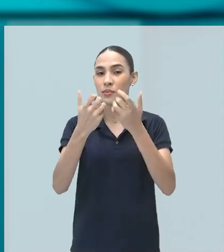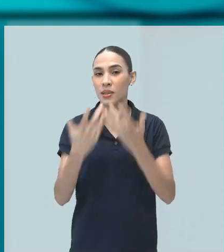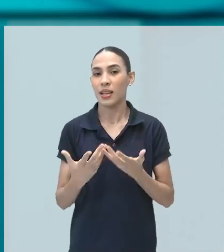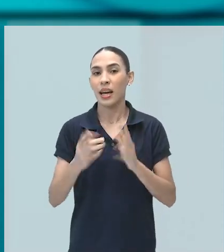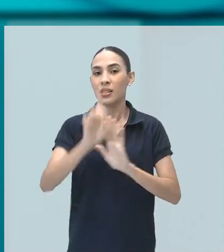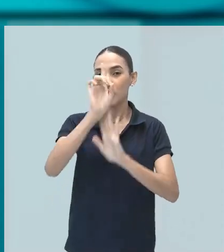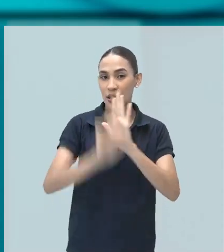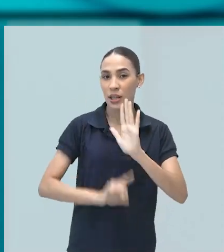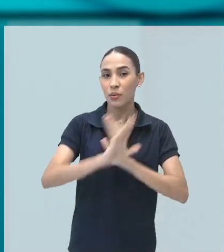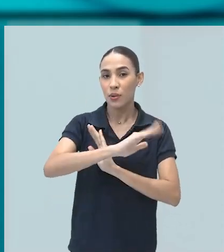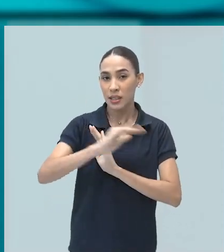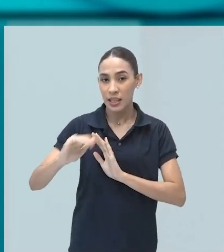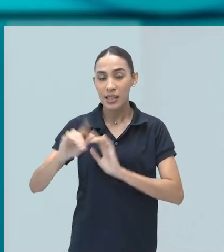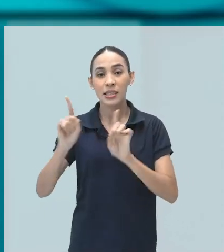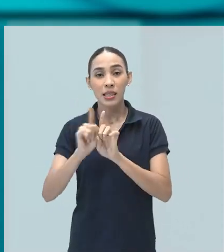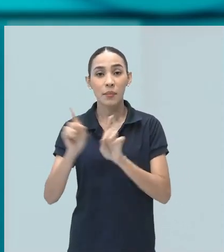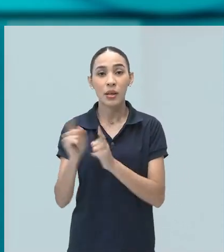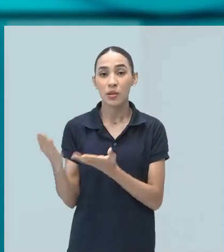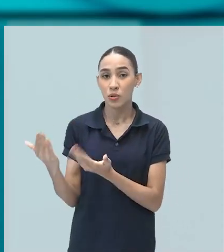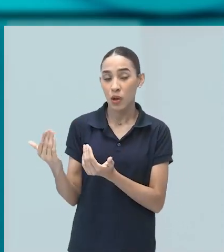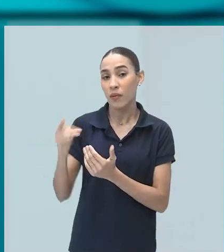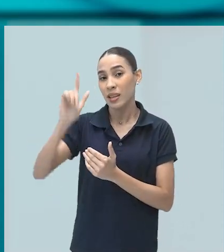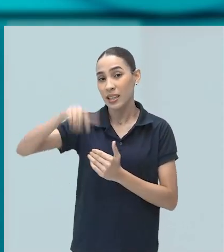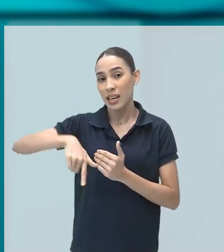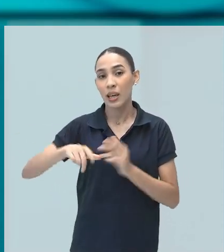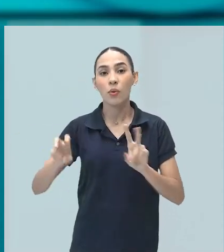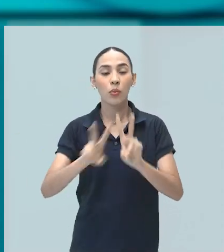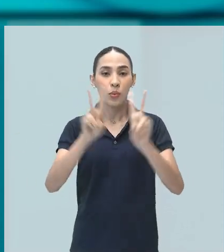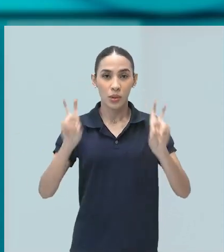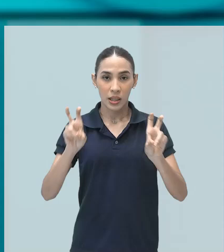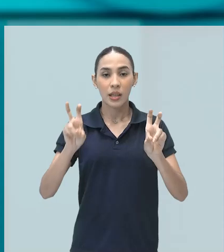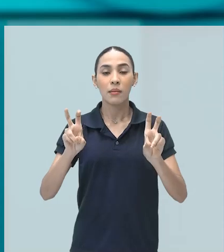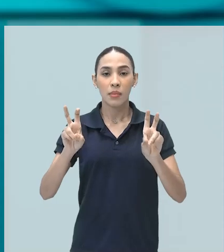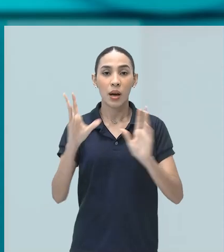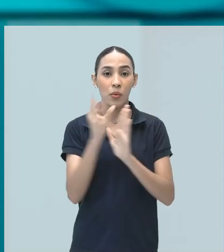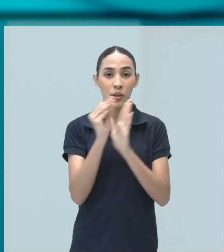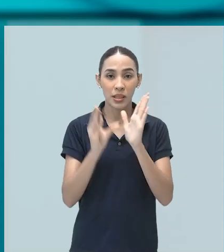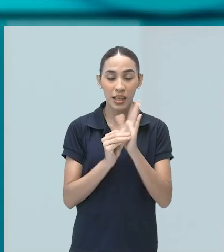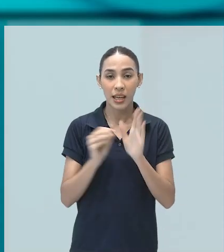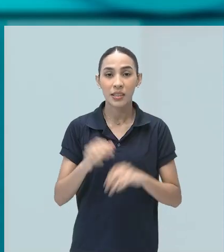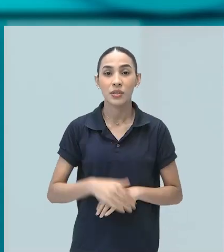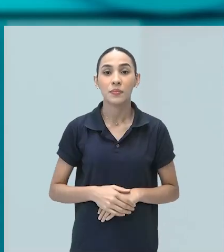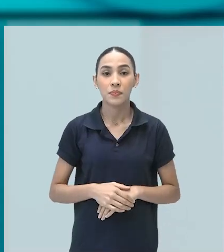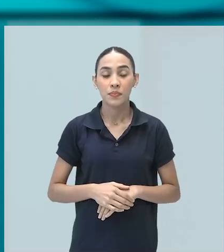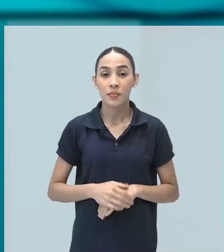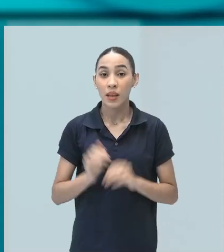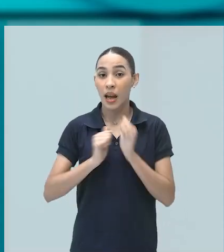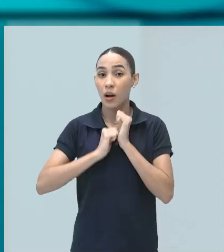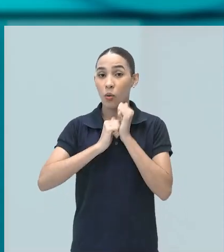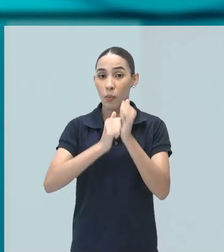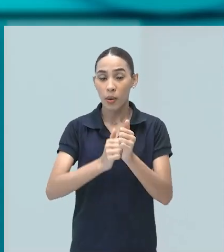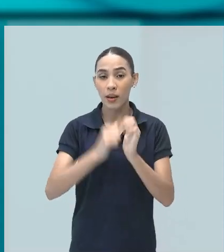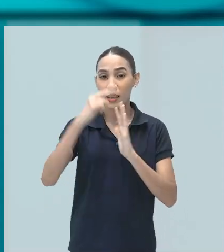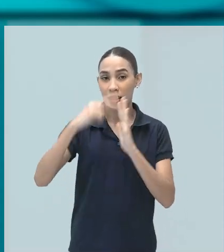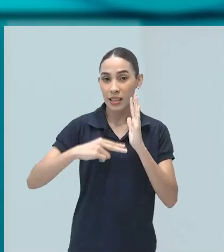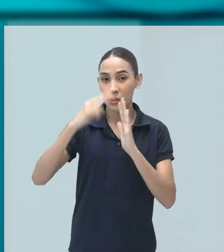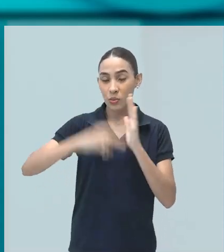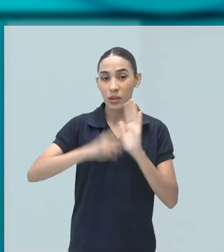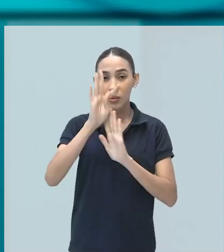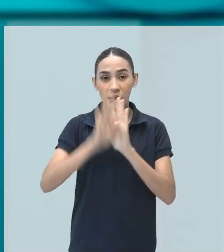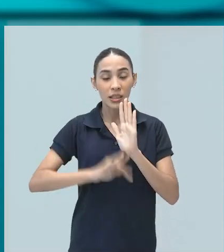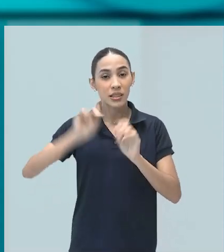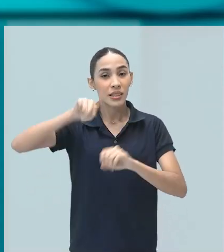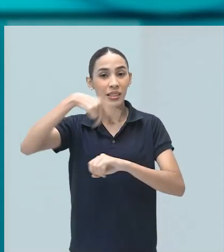os direitos das crianças e dos adolescentes, que é o nosso tema da unidade. Acompanhem a leitura desse texto